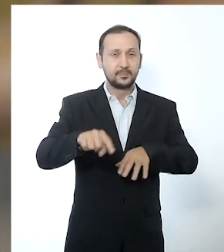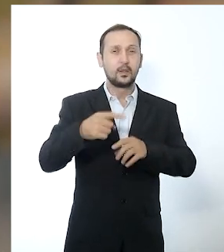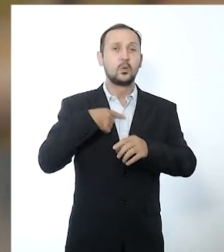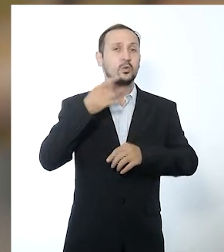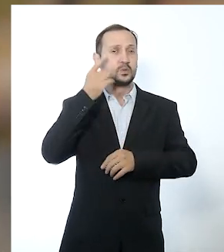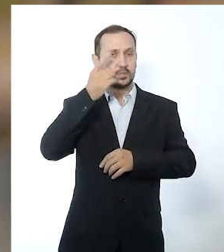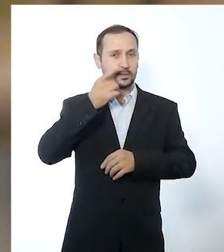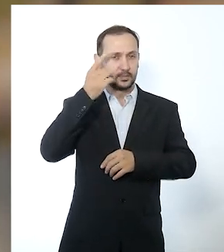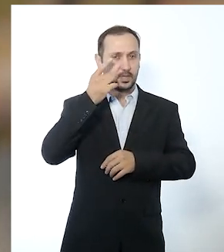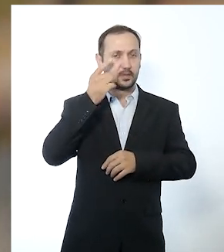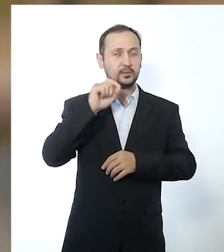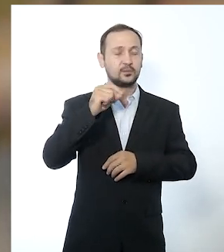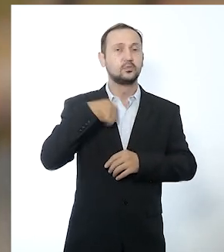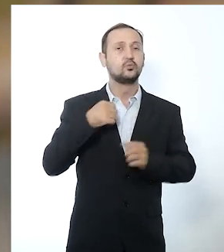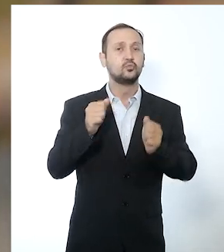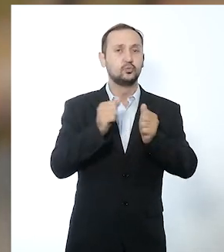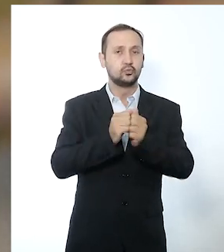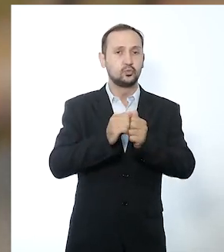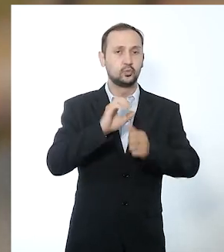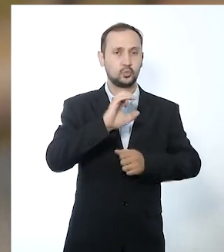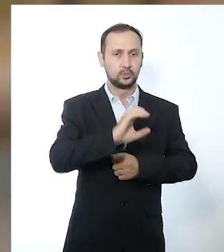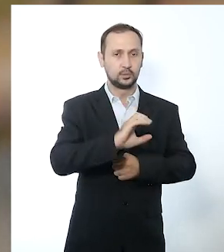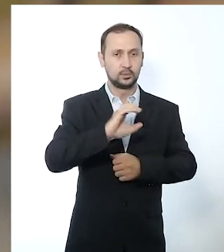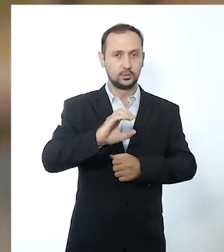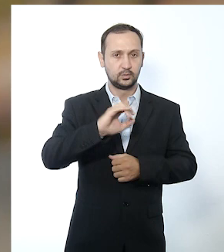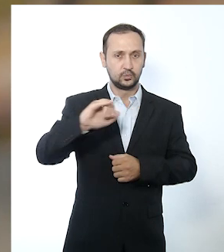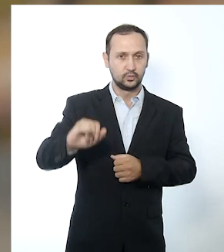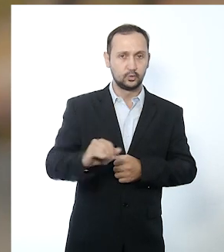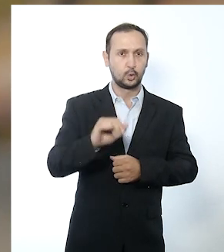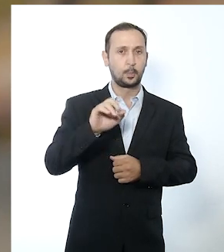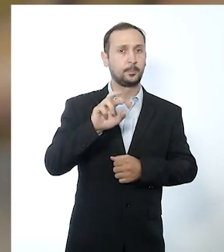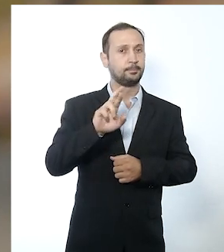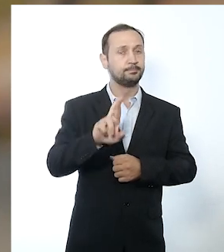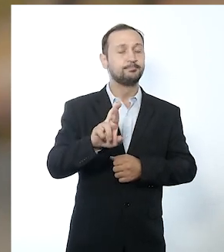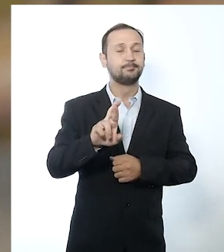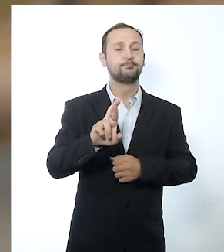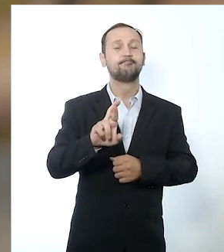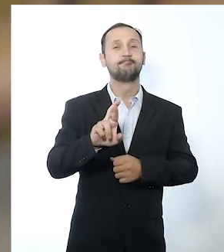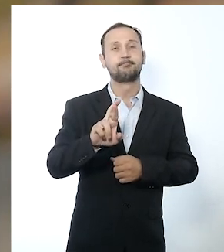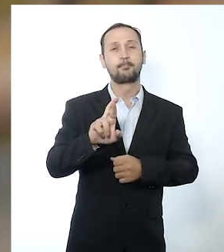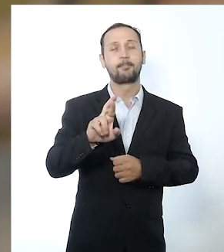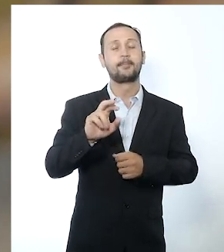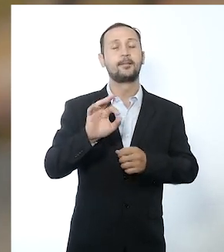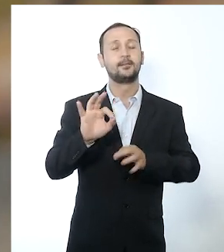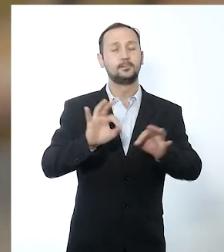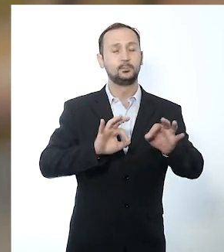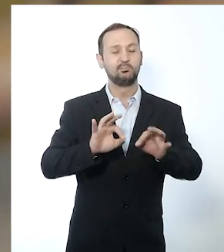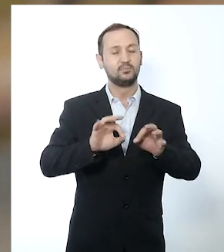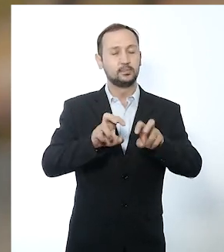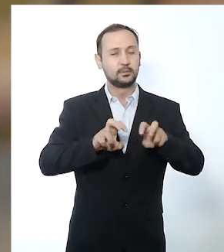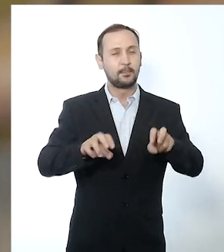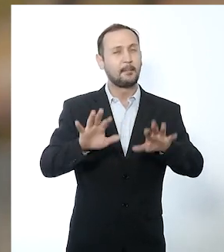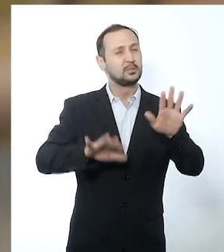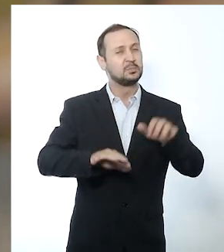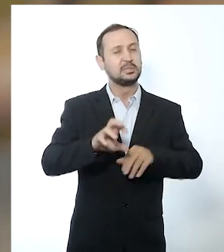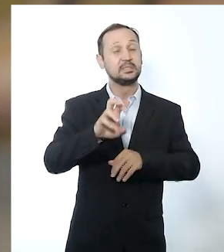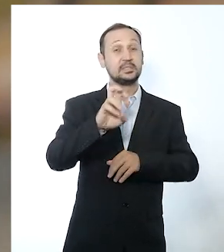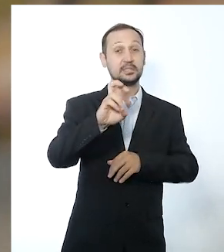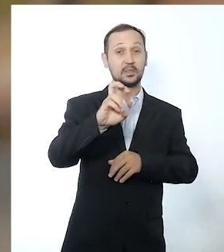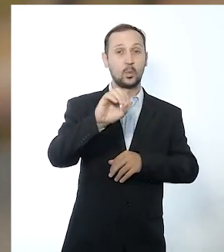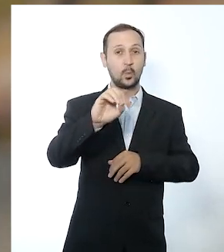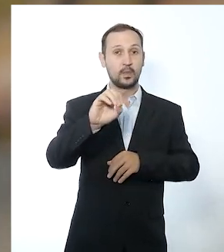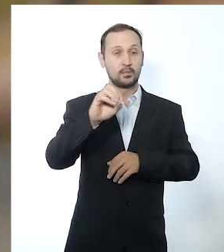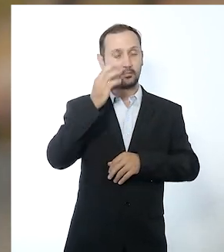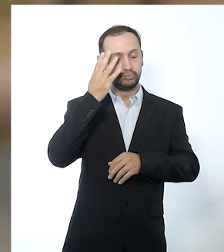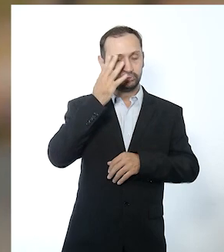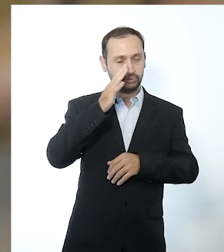os deputados que compõem a Comissão de Constituição, Justiça e Redação se reuniram quase 50